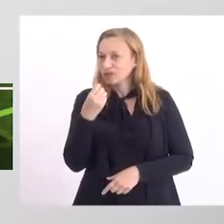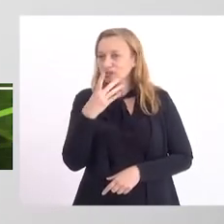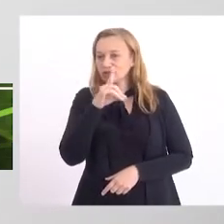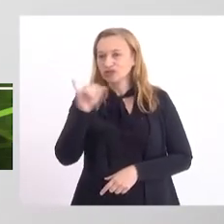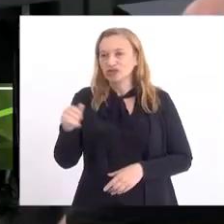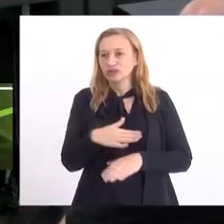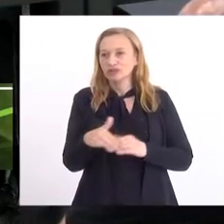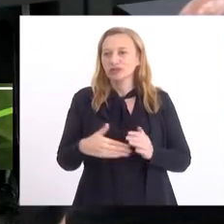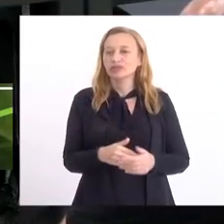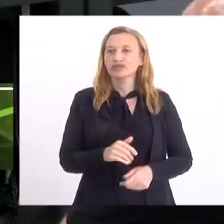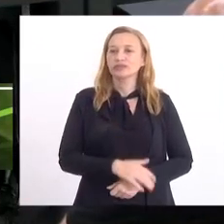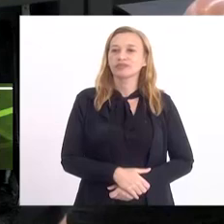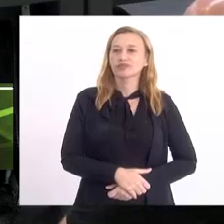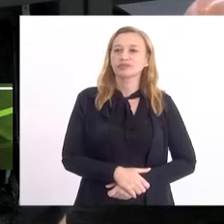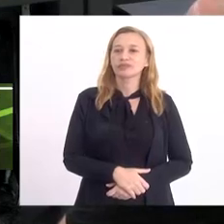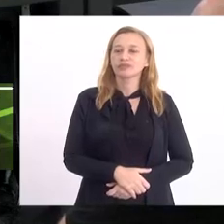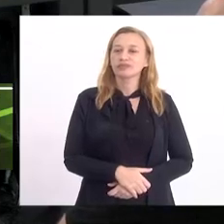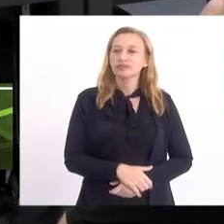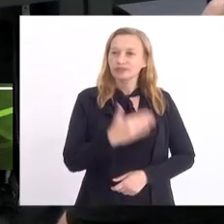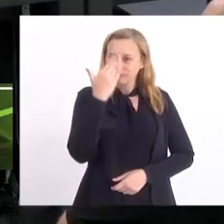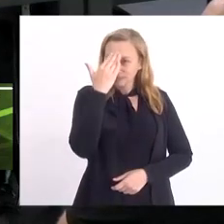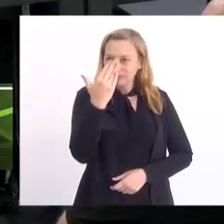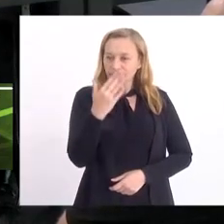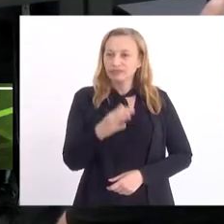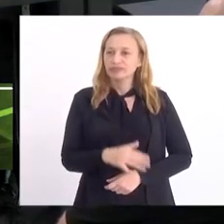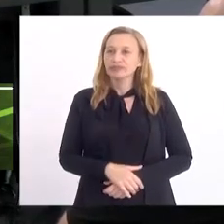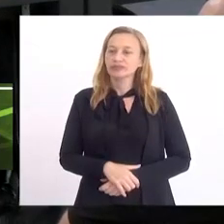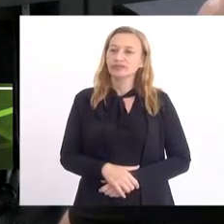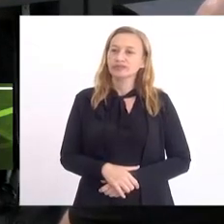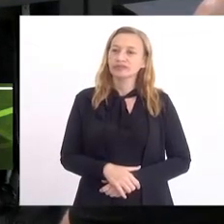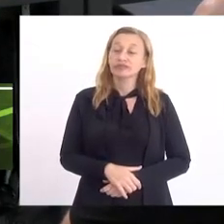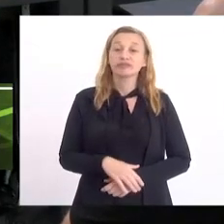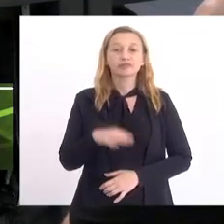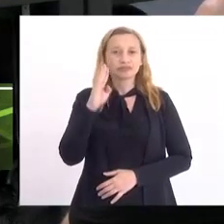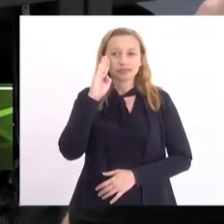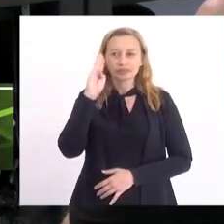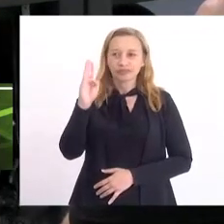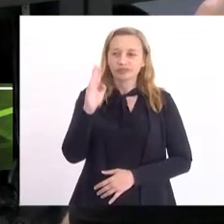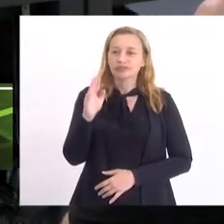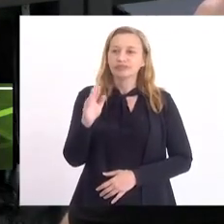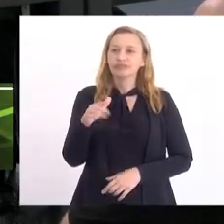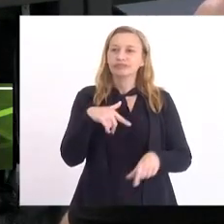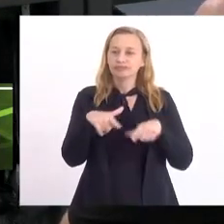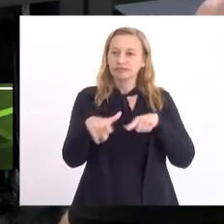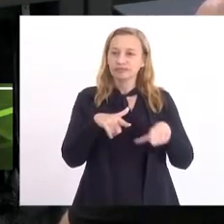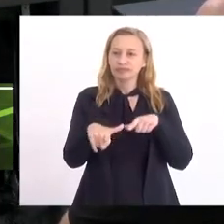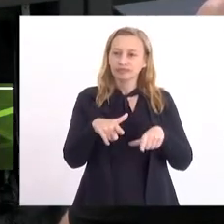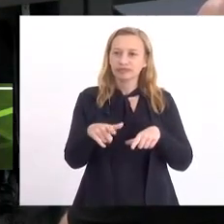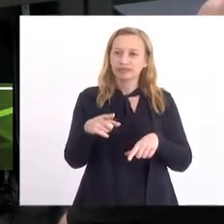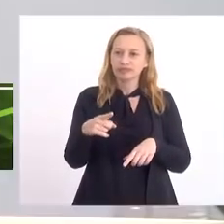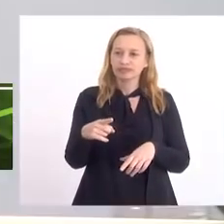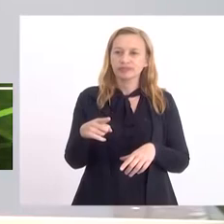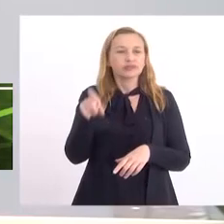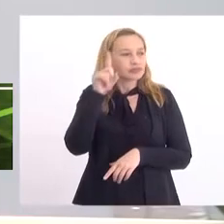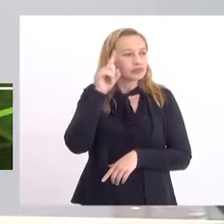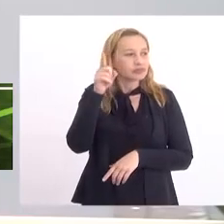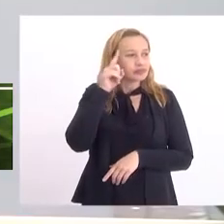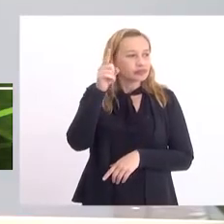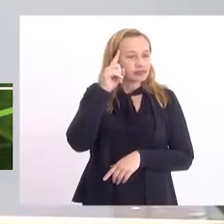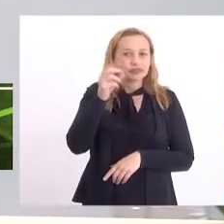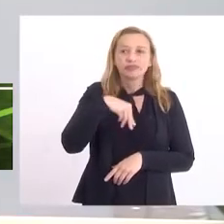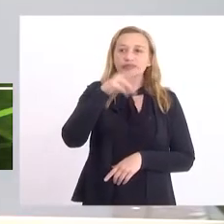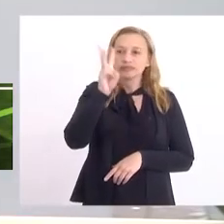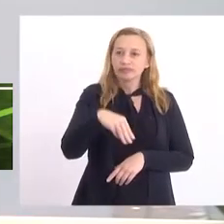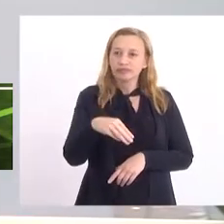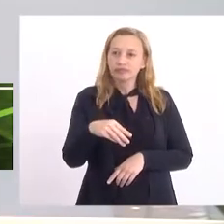a todos. Agradeço. E, de fato, a peculiaridade da função tem que ser levada em consideração o dia a dia. Quem está ali